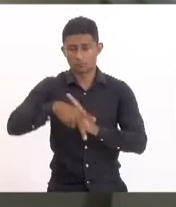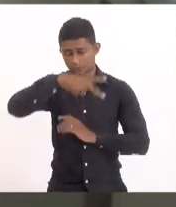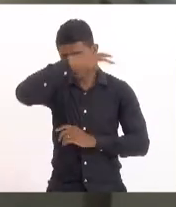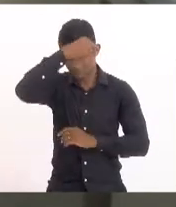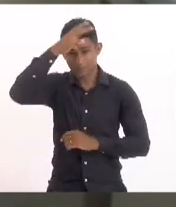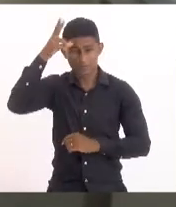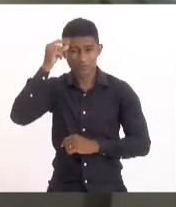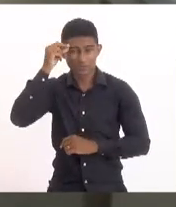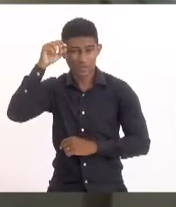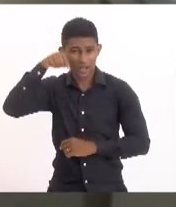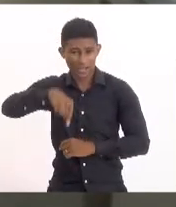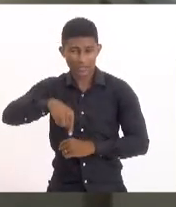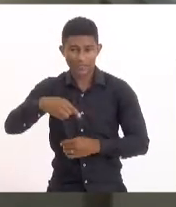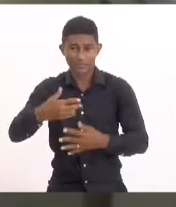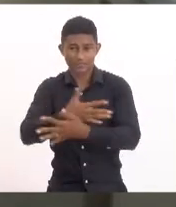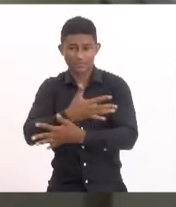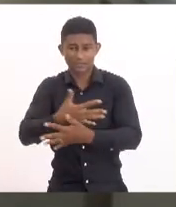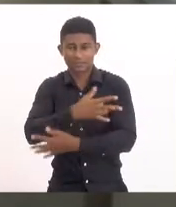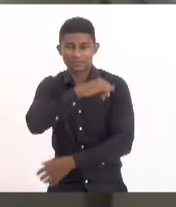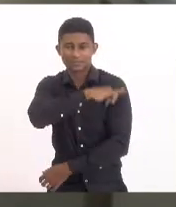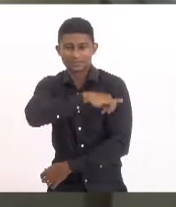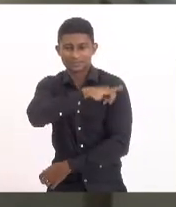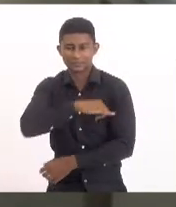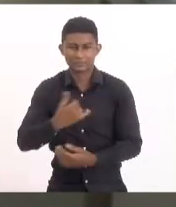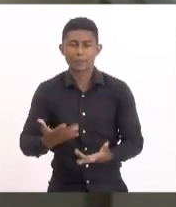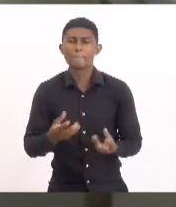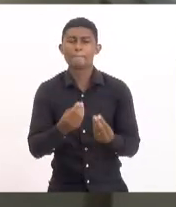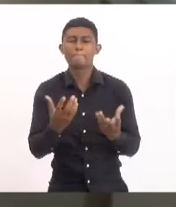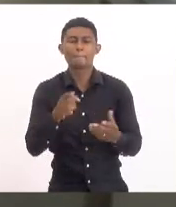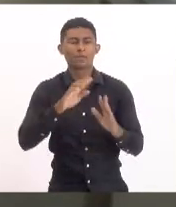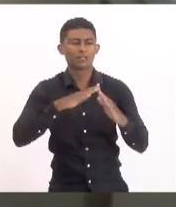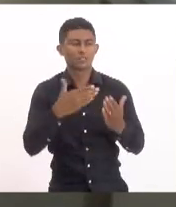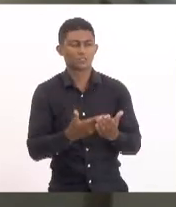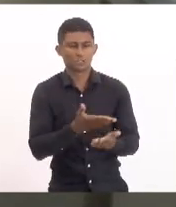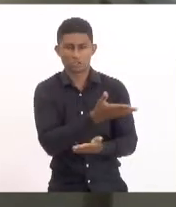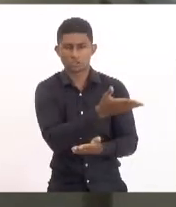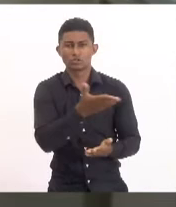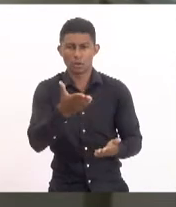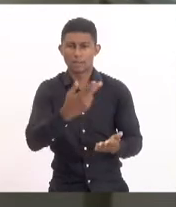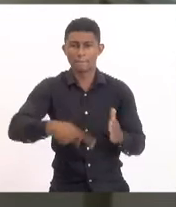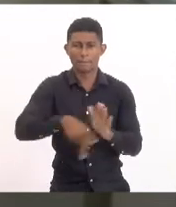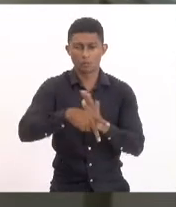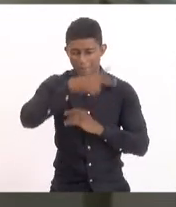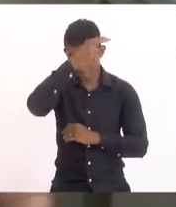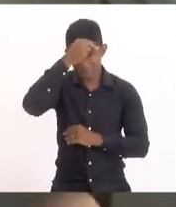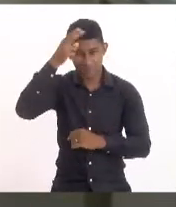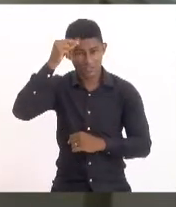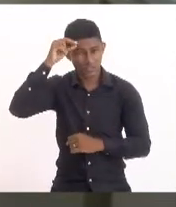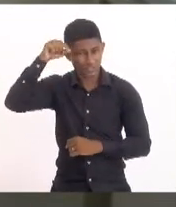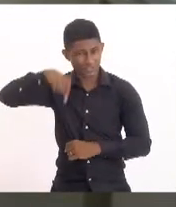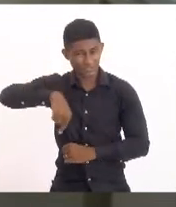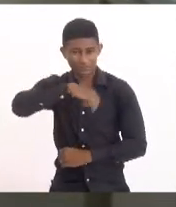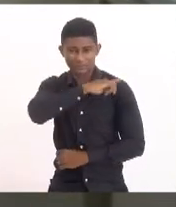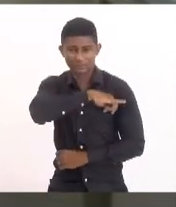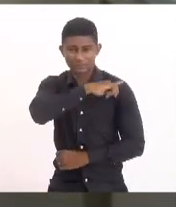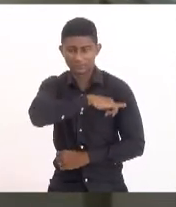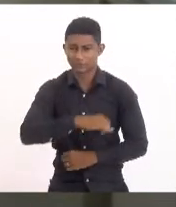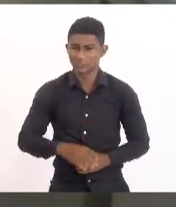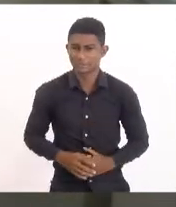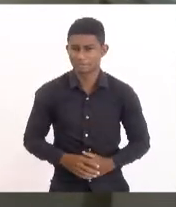Rio de Janeiro, para as escolas e creches do município. Disse bem,